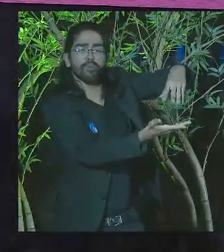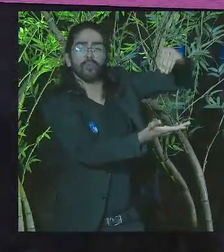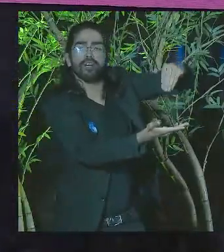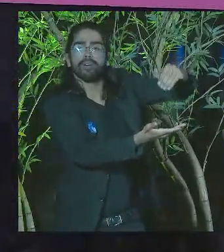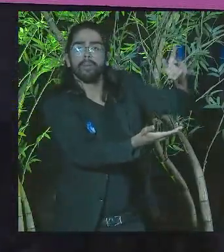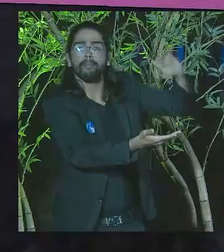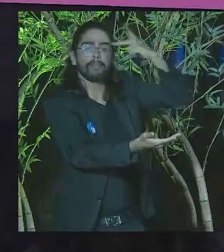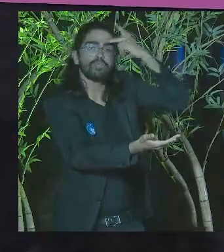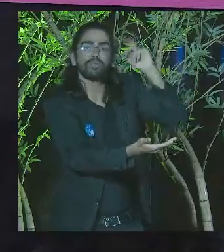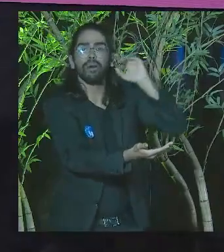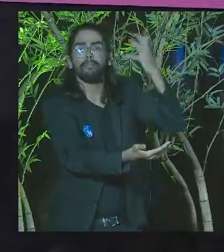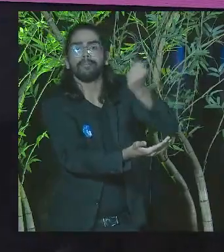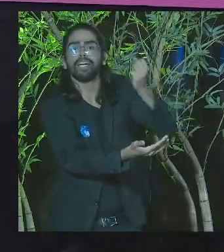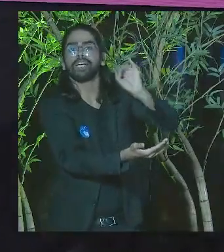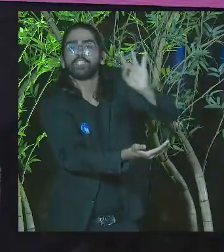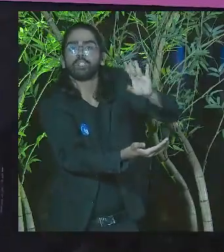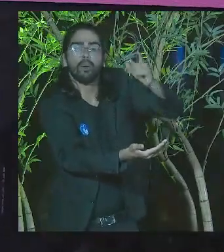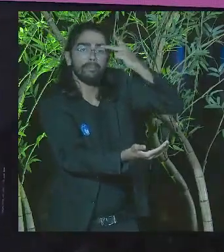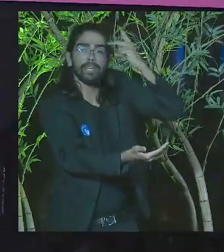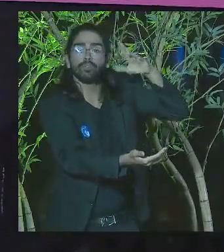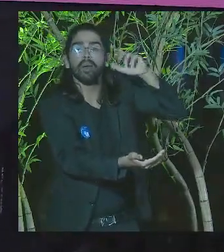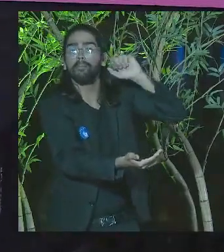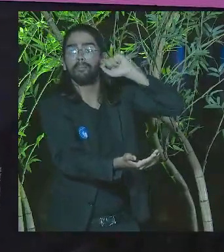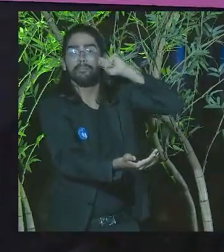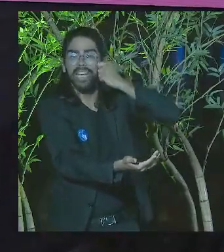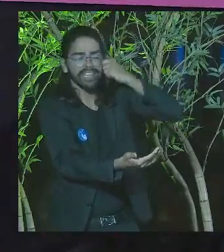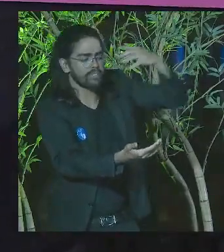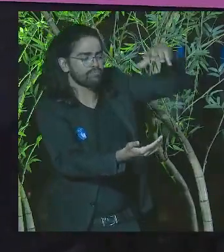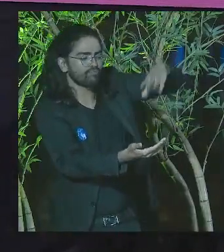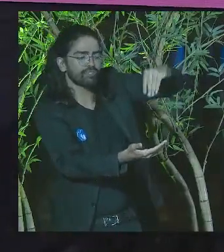não reconhece uma pele retinta como uma pele do ser